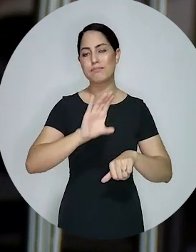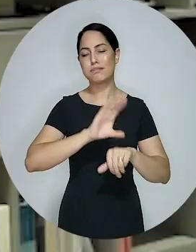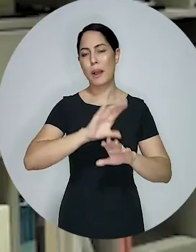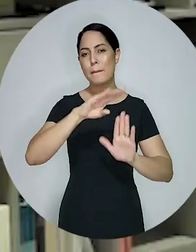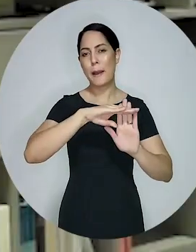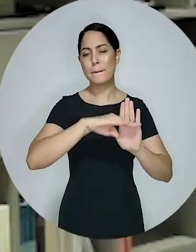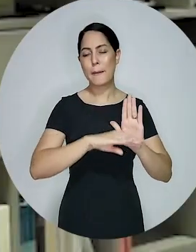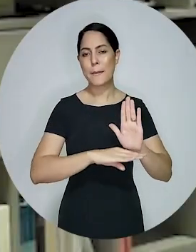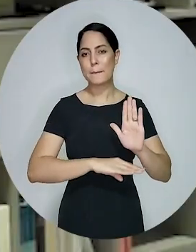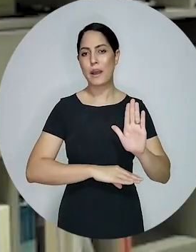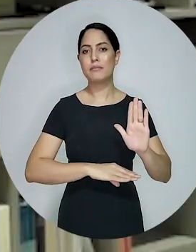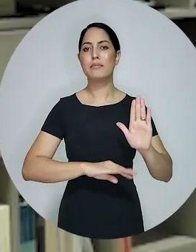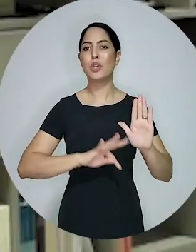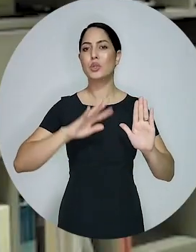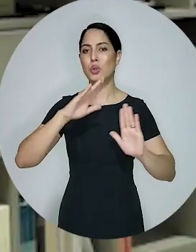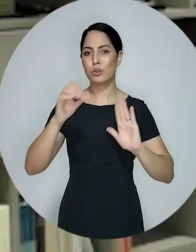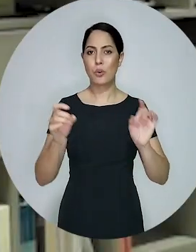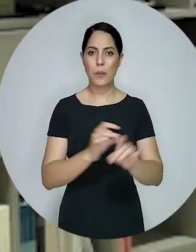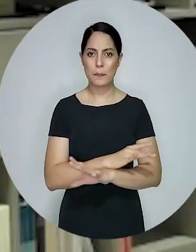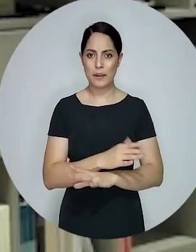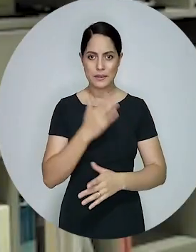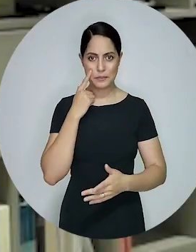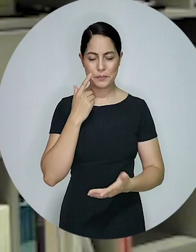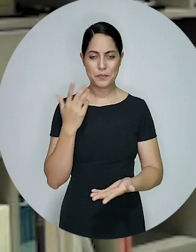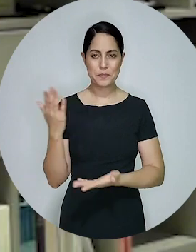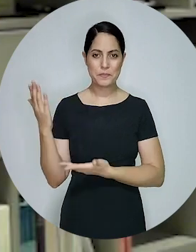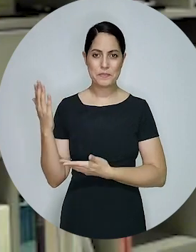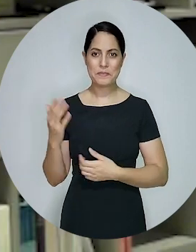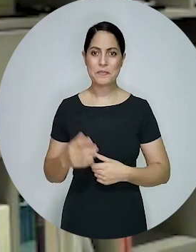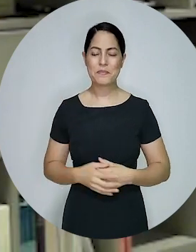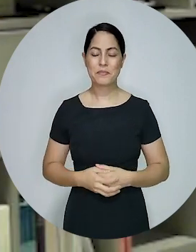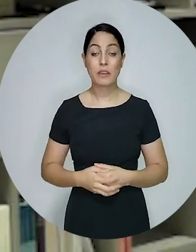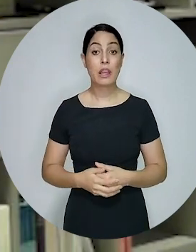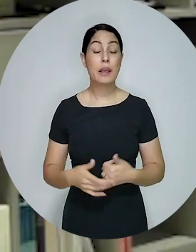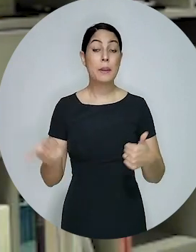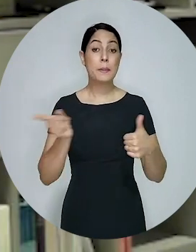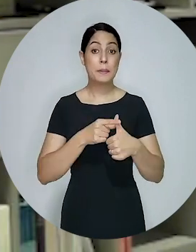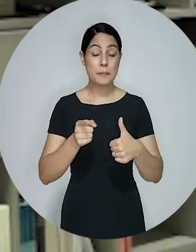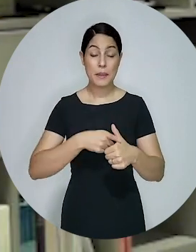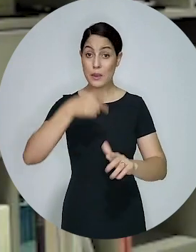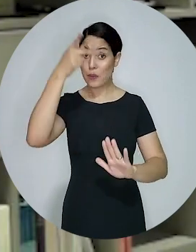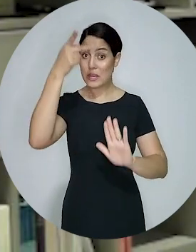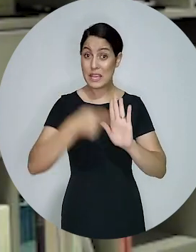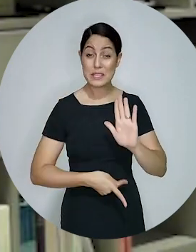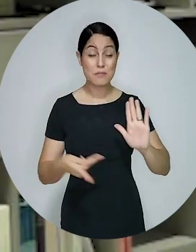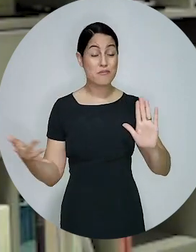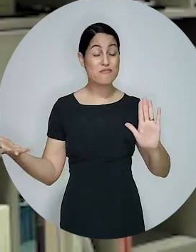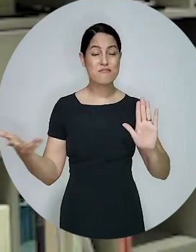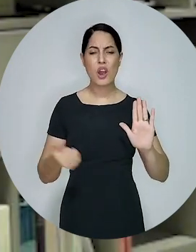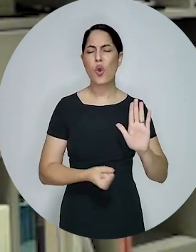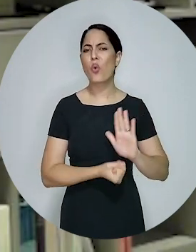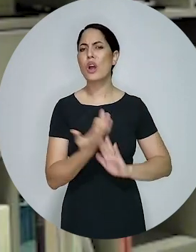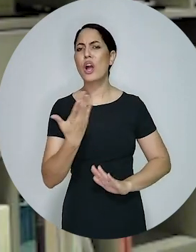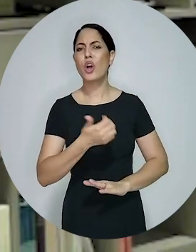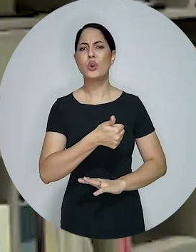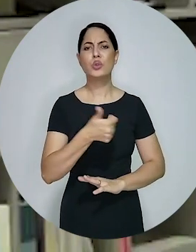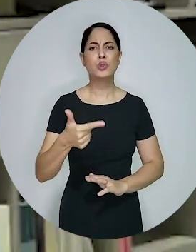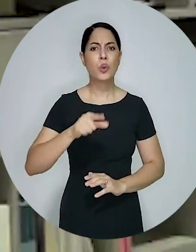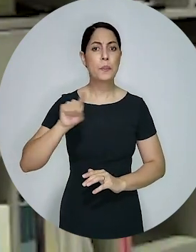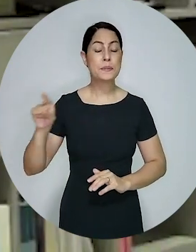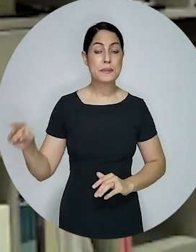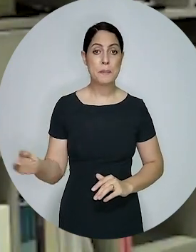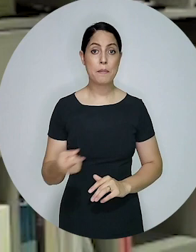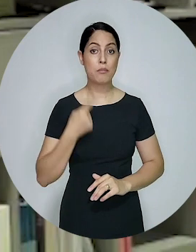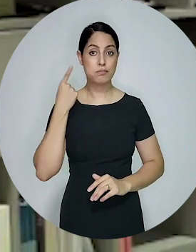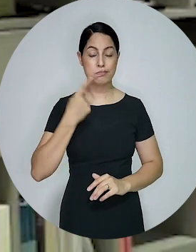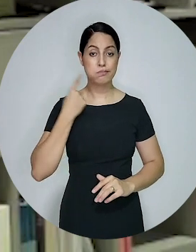curso. Bom, primeiro, comemorando esse grande projeto, um projeto inédito, onde tivemos mais de